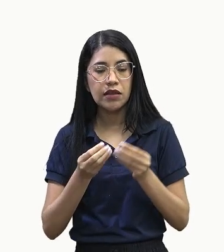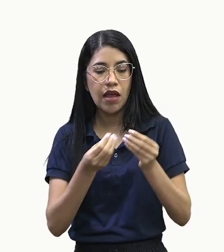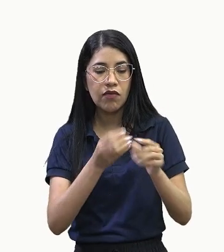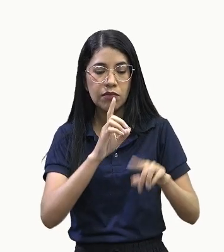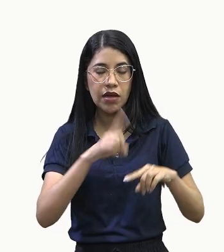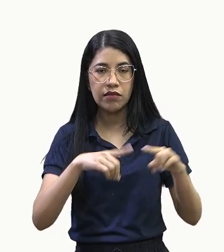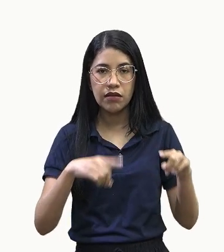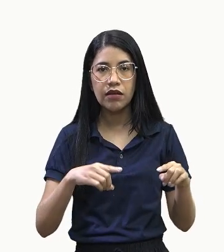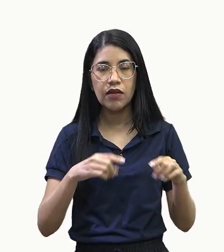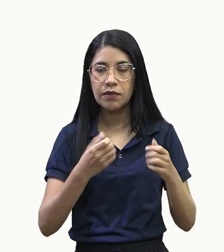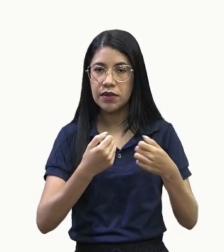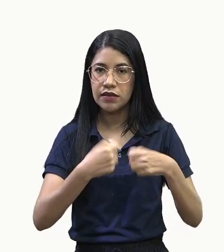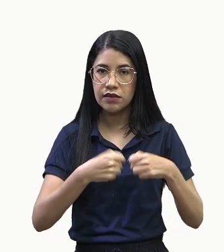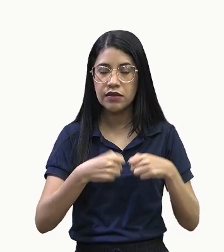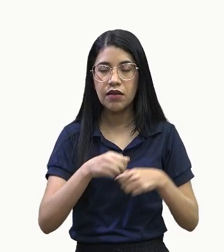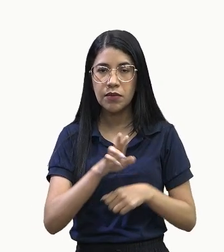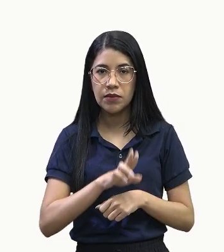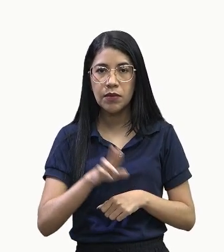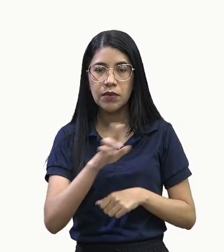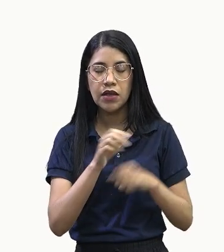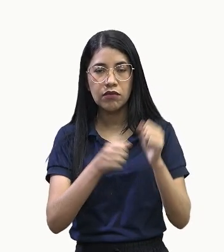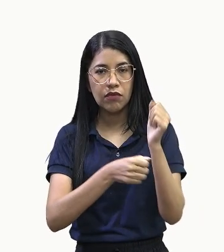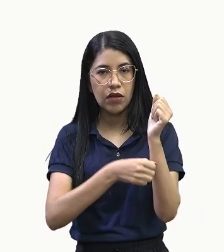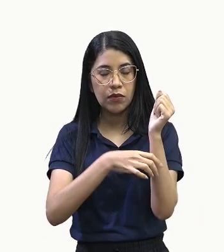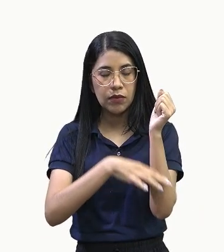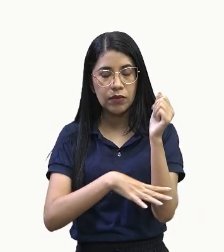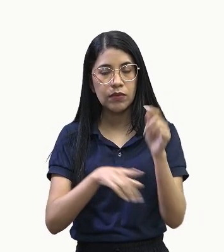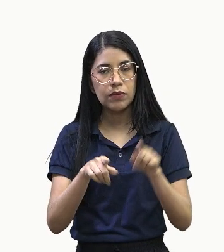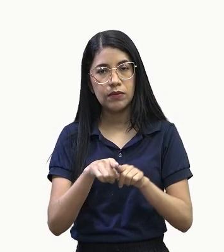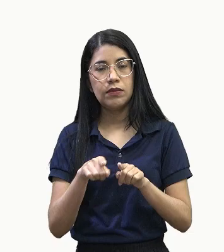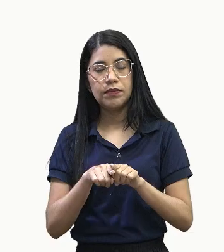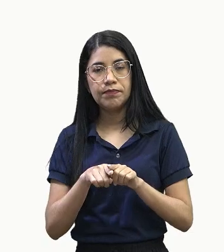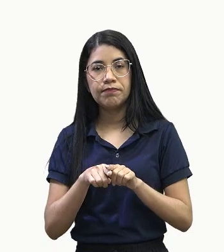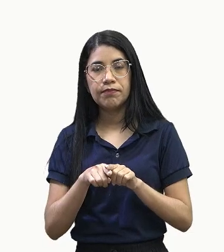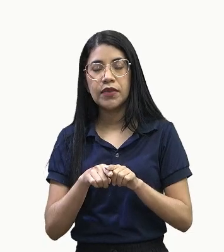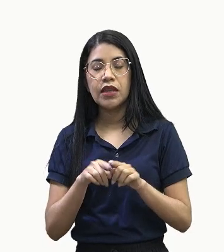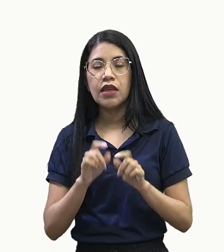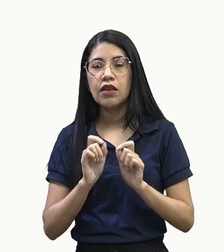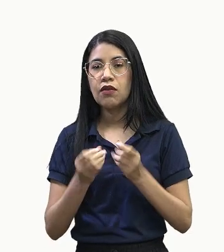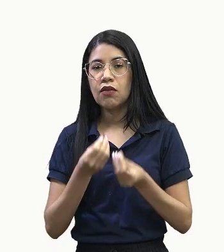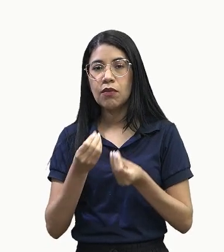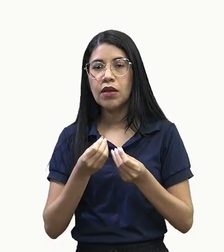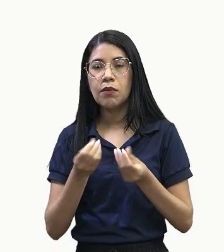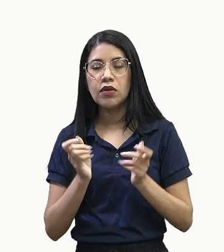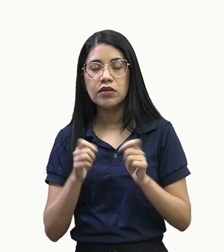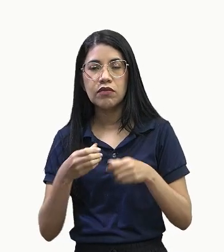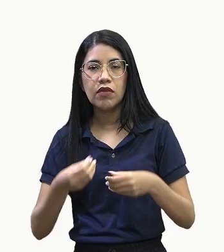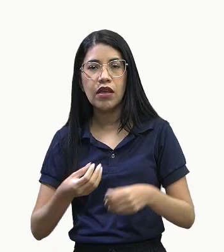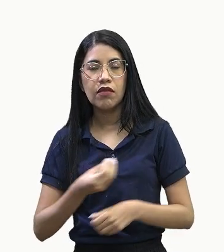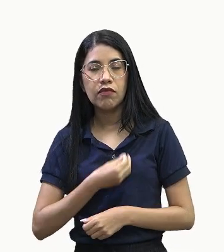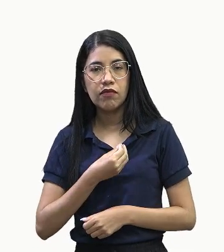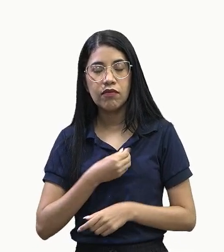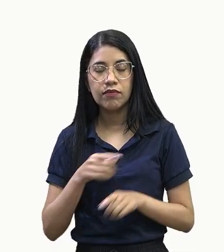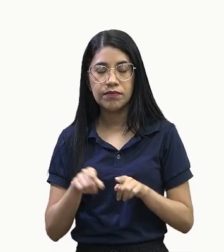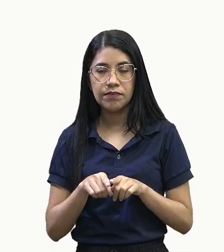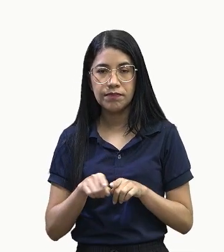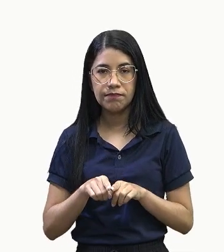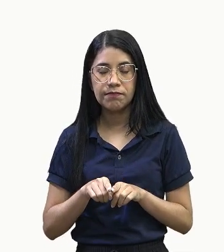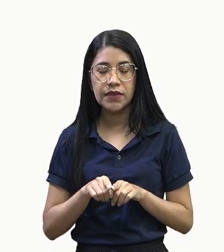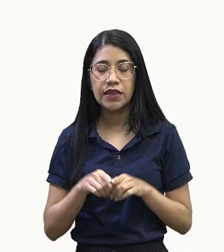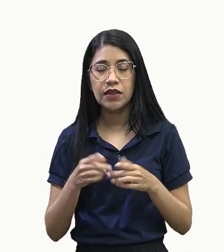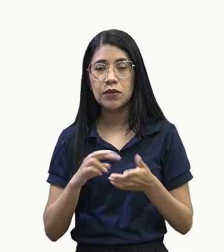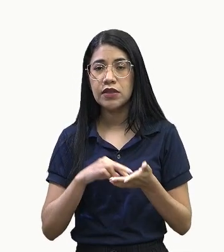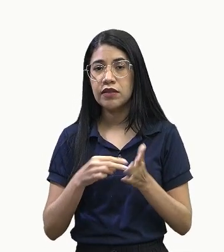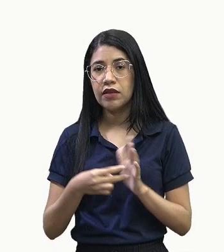material logístico necessário à produção da borracha e à sobrevivência do seringueiro. Portanto, já começava